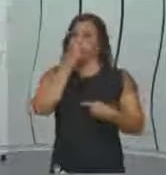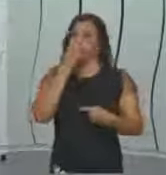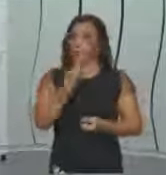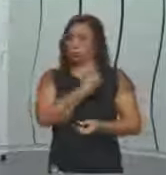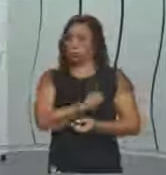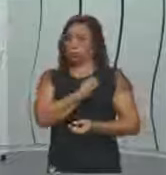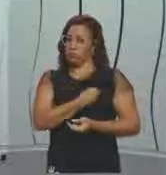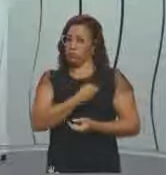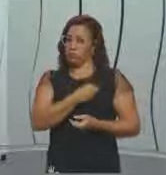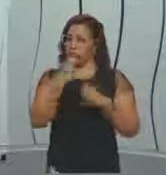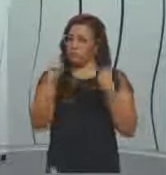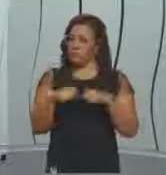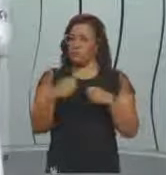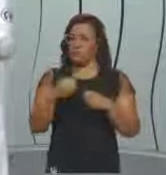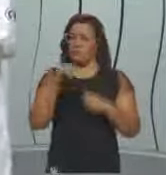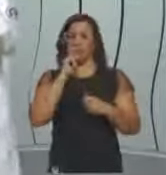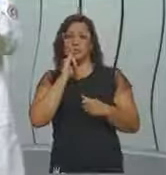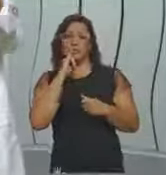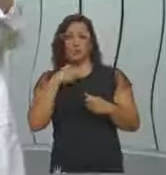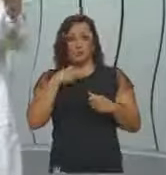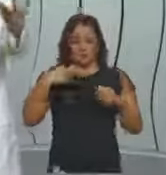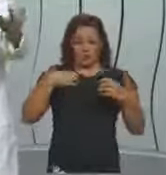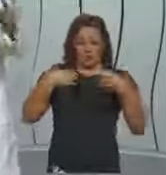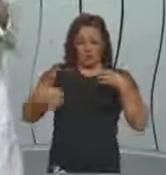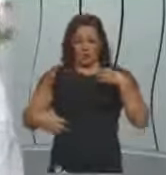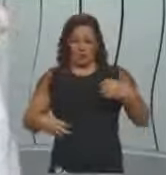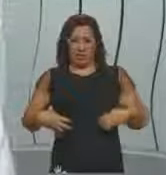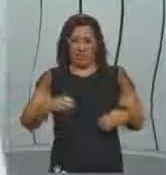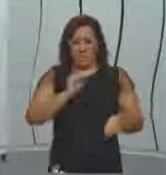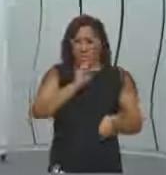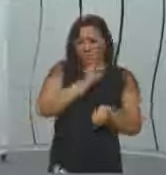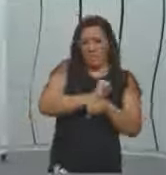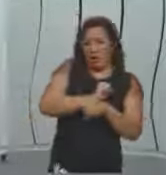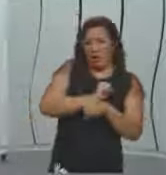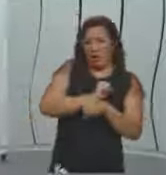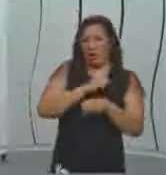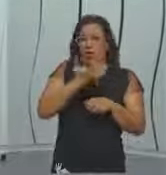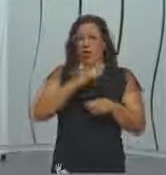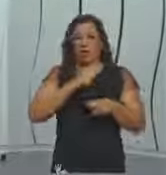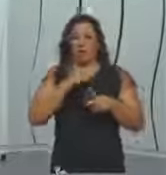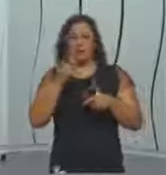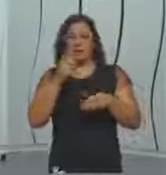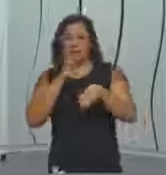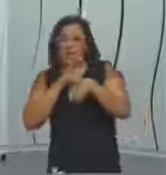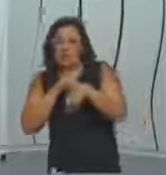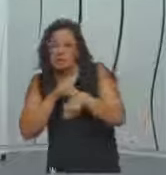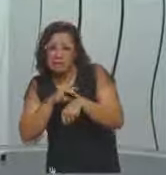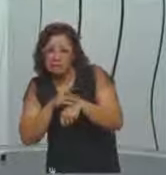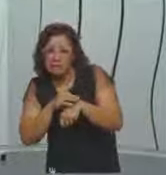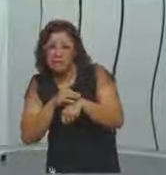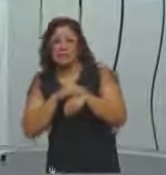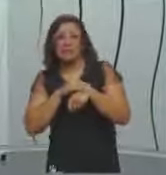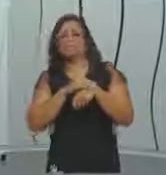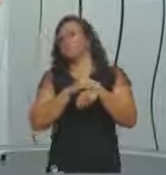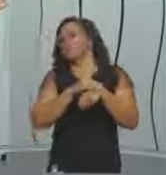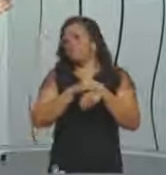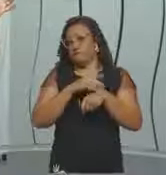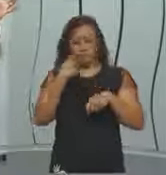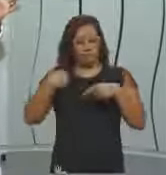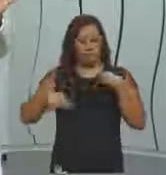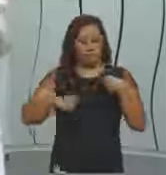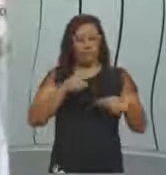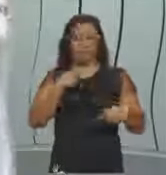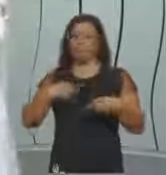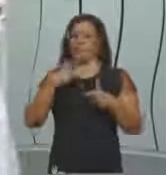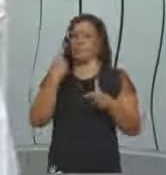funcionamento. Se um órgão nosso parar de funcionar ou não funcionar de uma maneira eficiente, compromete todo o nosso